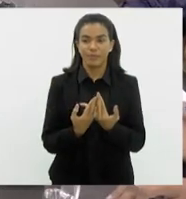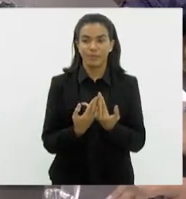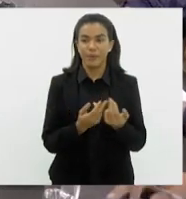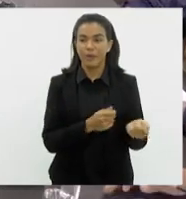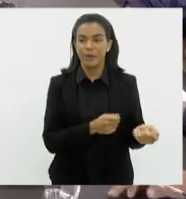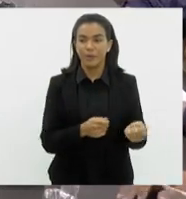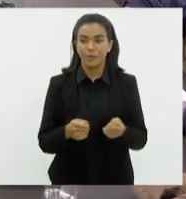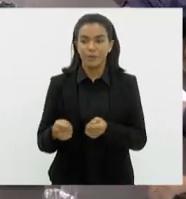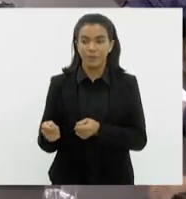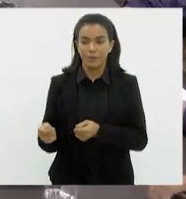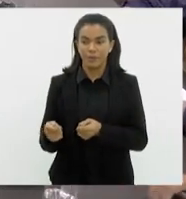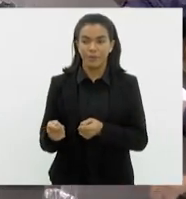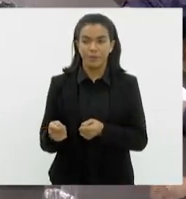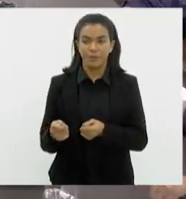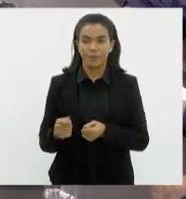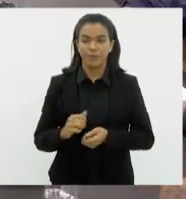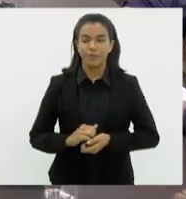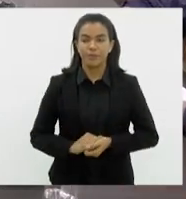Vamos à sessão ordinária.